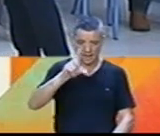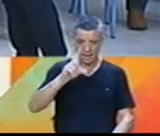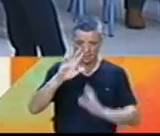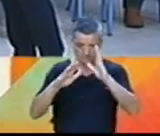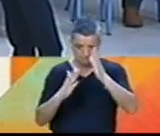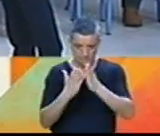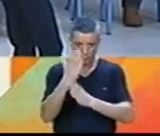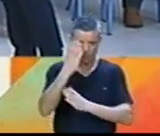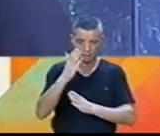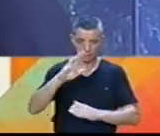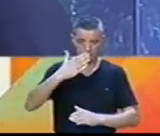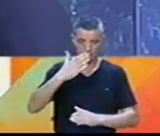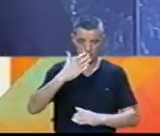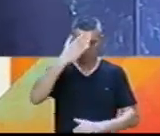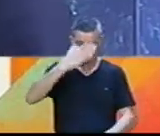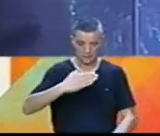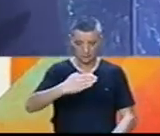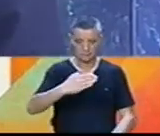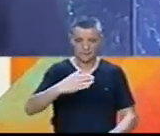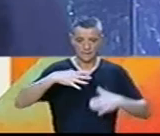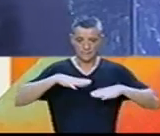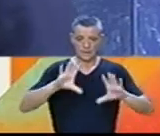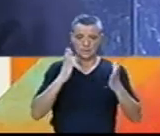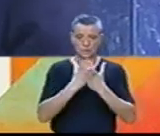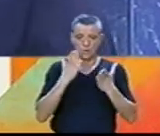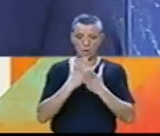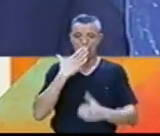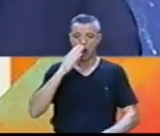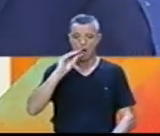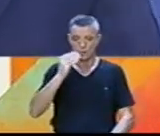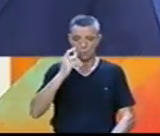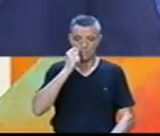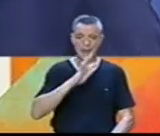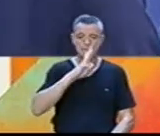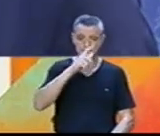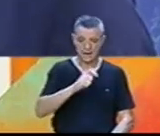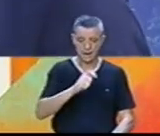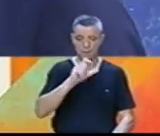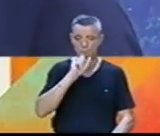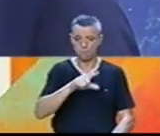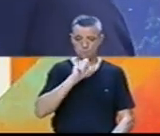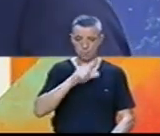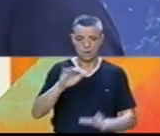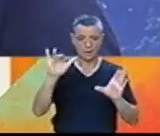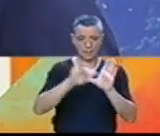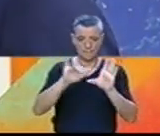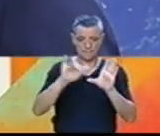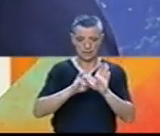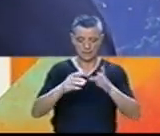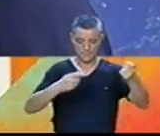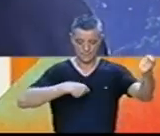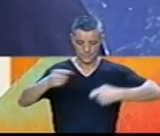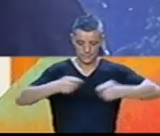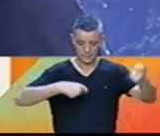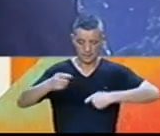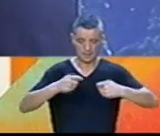estamos no primeiro fim de semana de férias escolares e, portanto, quer os alunos, quer os pais, podem perfeitamente participar nesta feira. Faltaram os